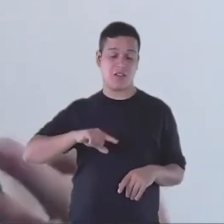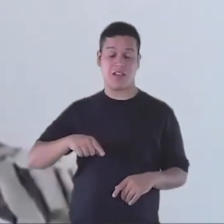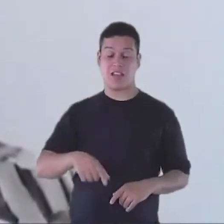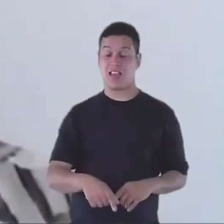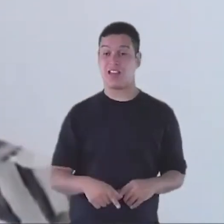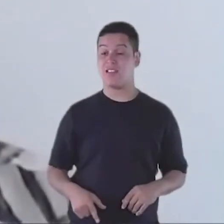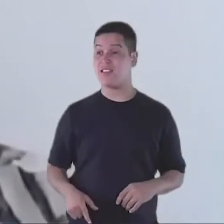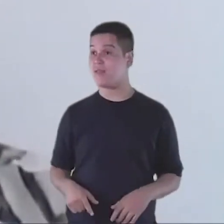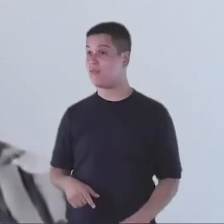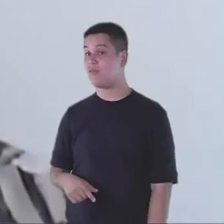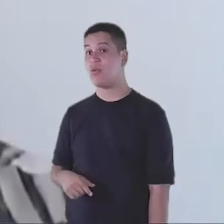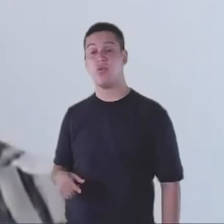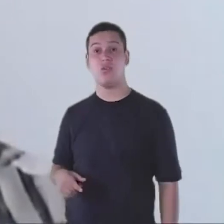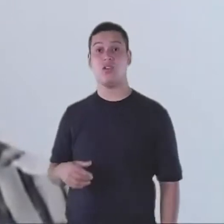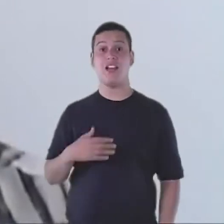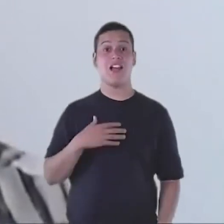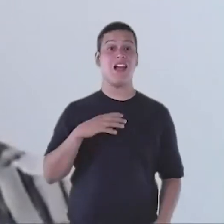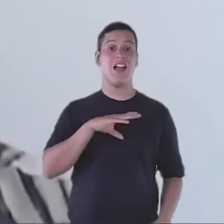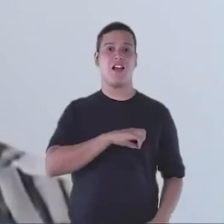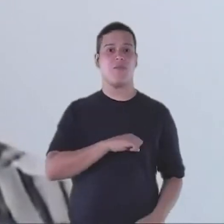violentamente florais.